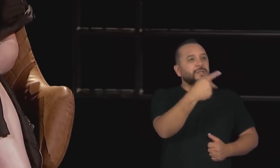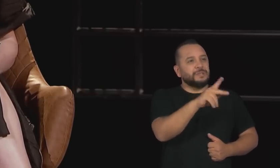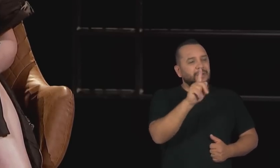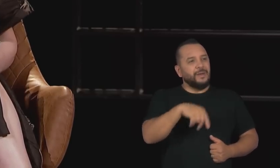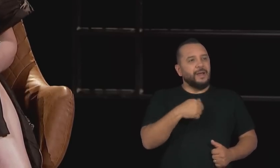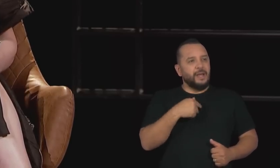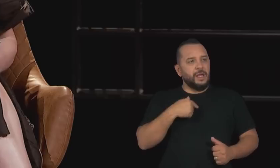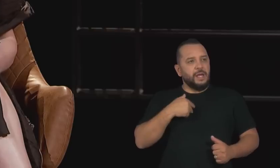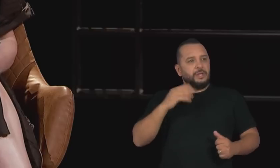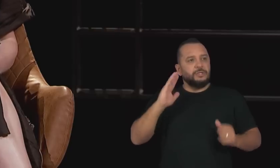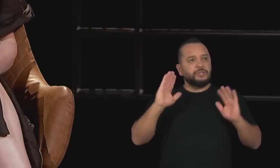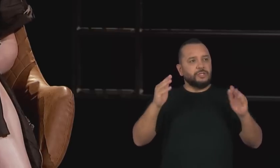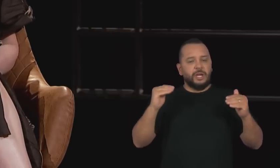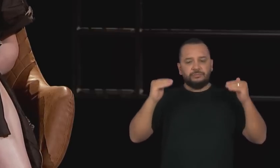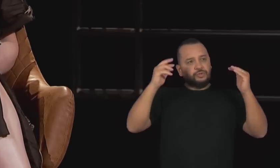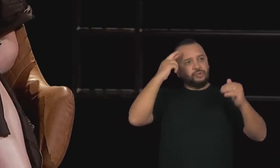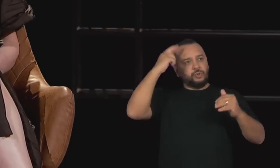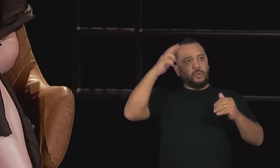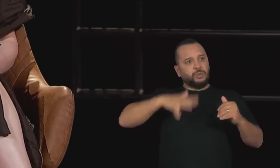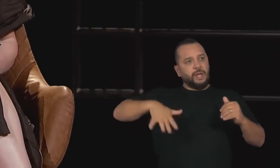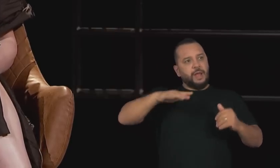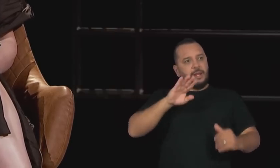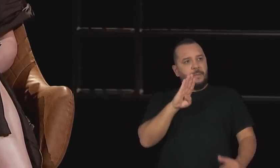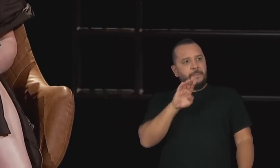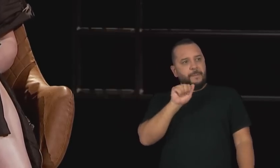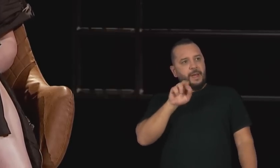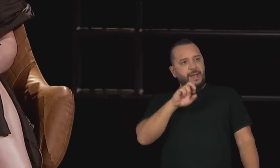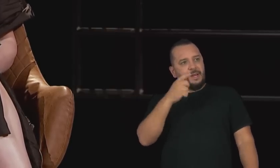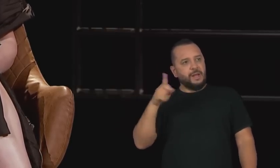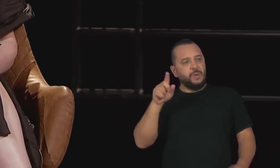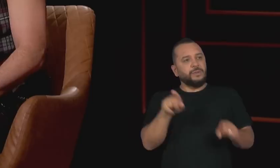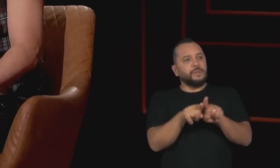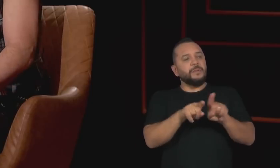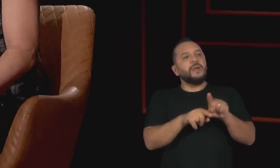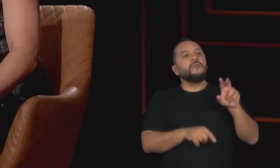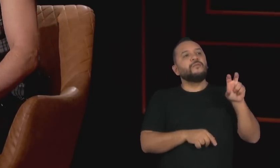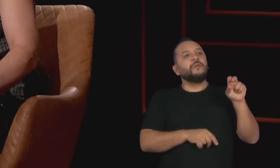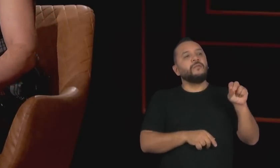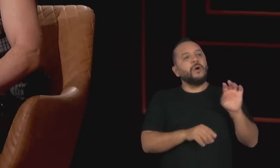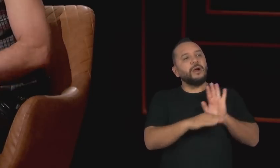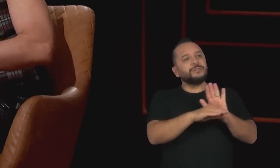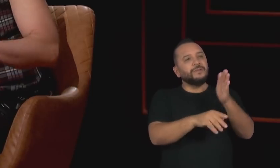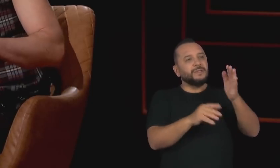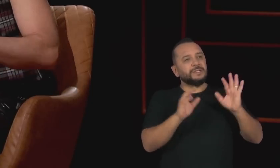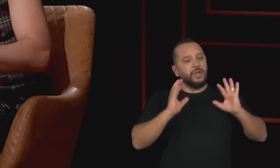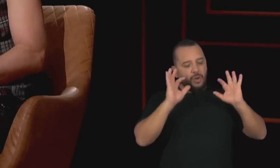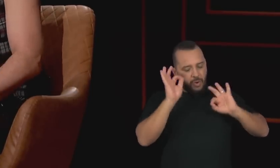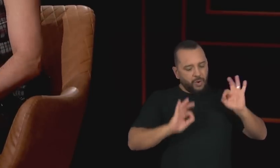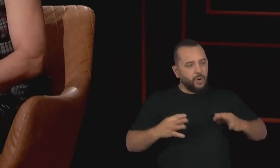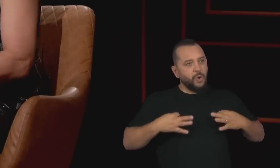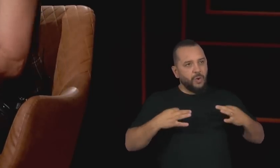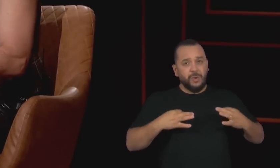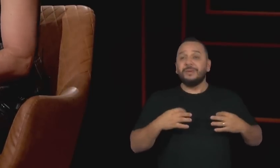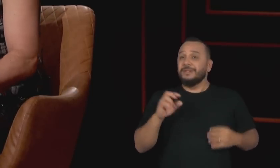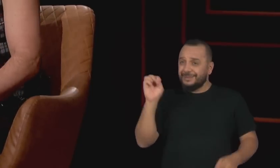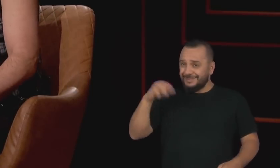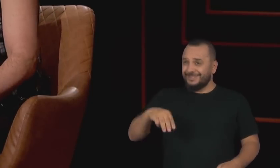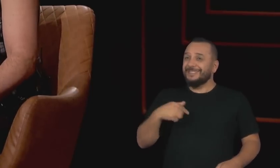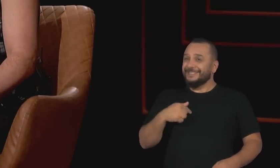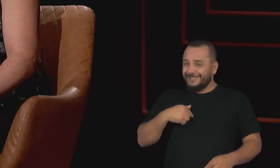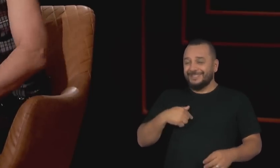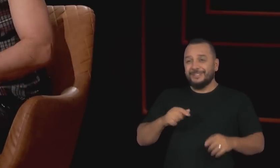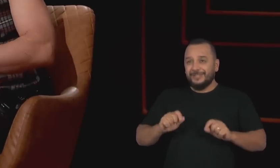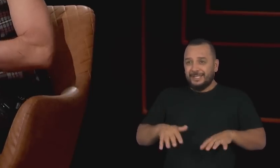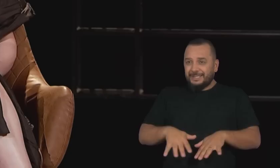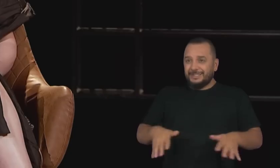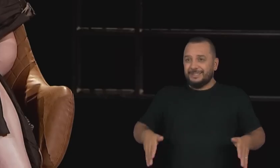barão, mais conservador, você tinha uma avó que te ajudava até no figurino, né? Sim, minha avó, ela tinha umas saias escocesas, tinha uns alfinetes, eu